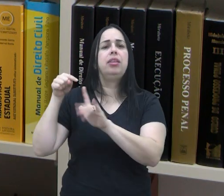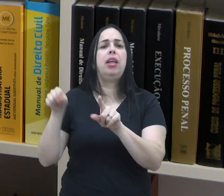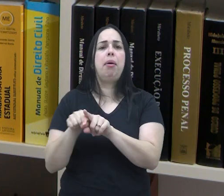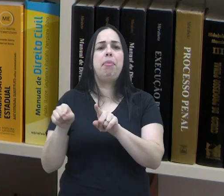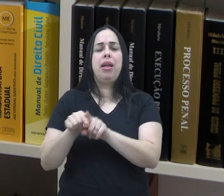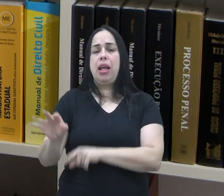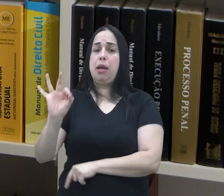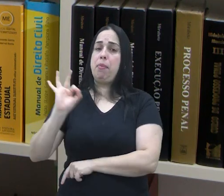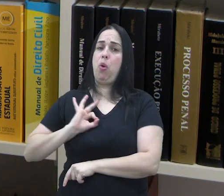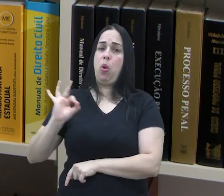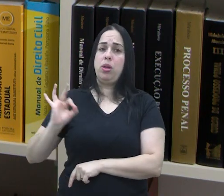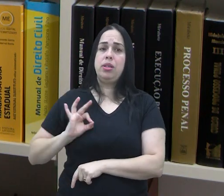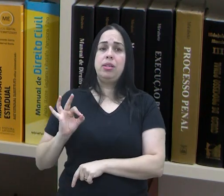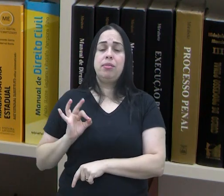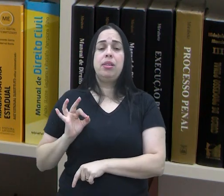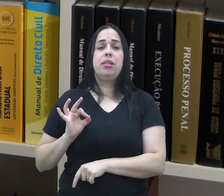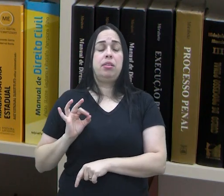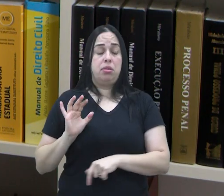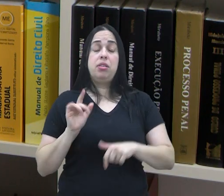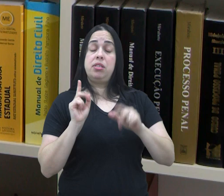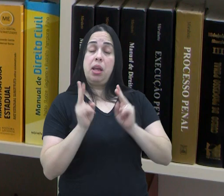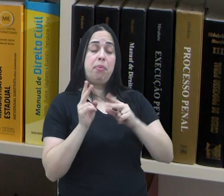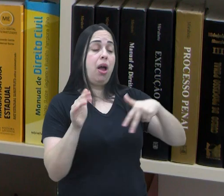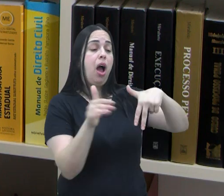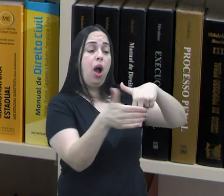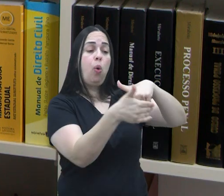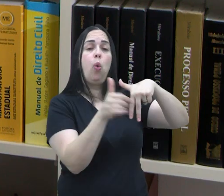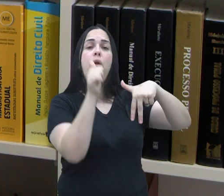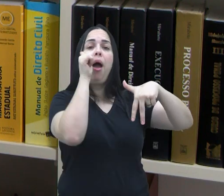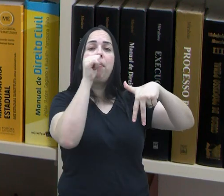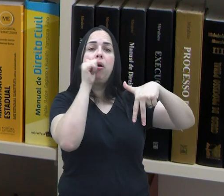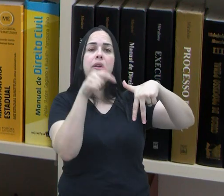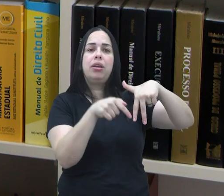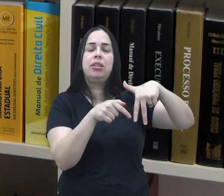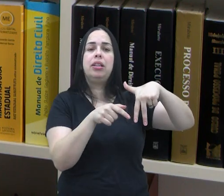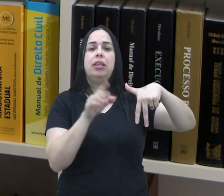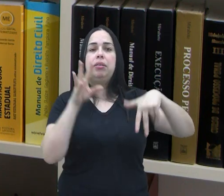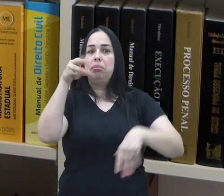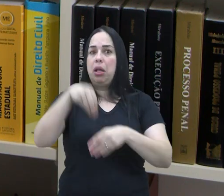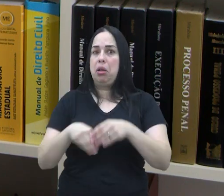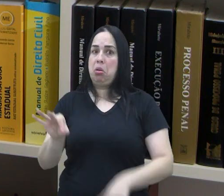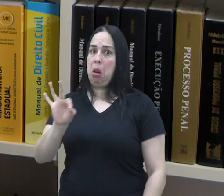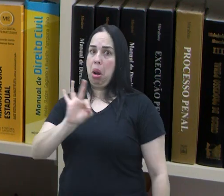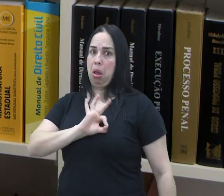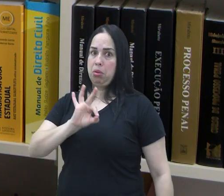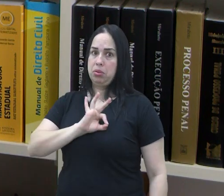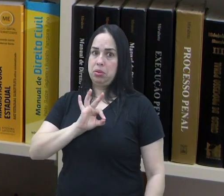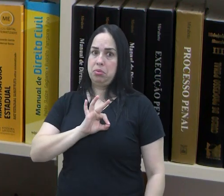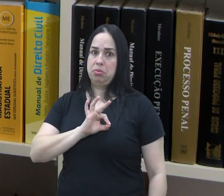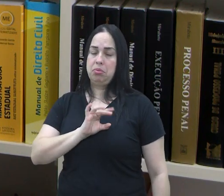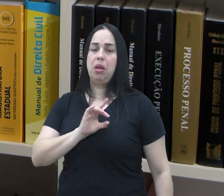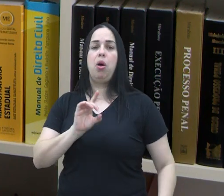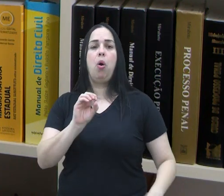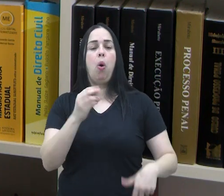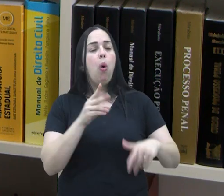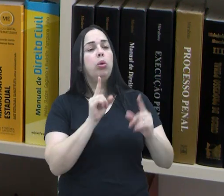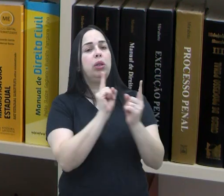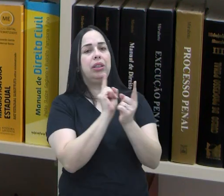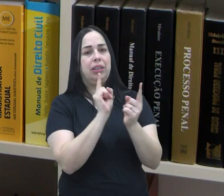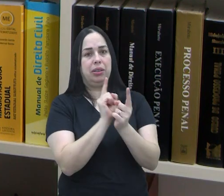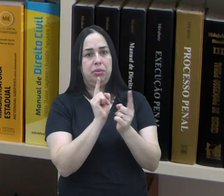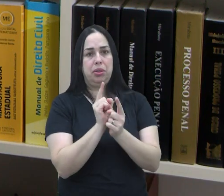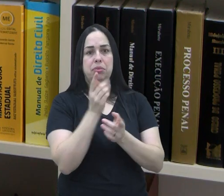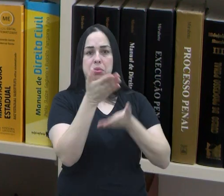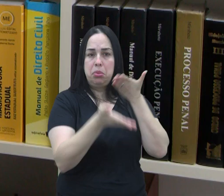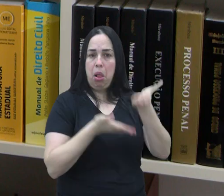efetivas mesmo para essa mulher e as forças policiais no sentido de acolher essa mulher tanto nas delegacias especializadas, como